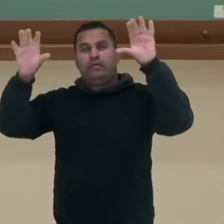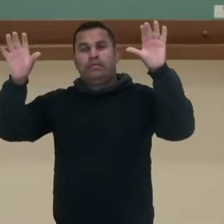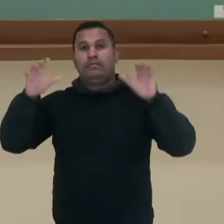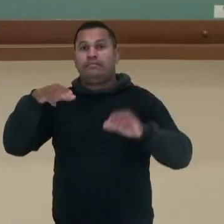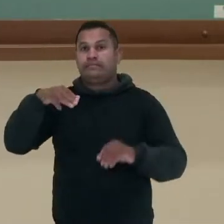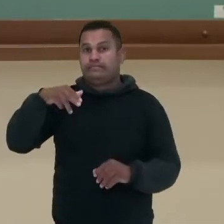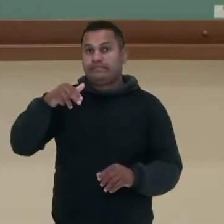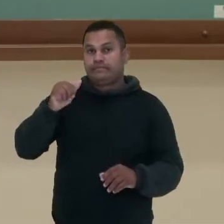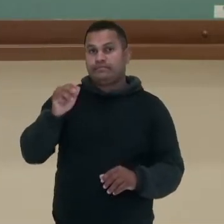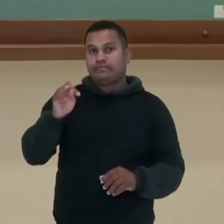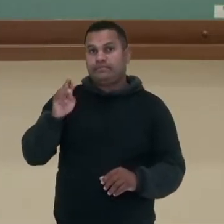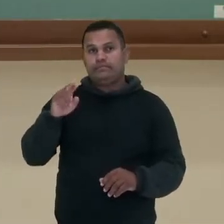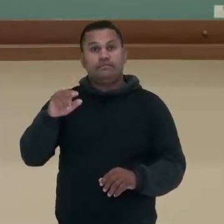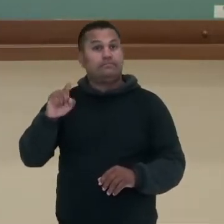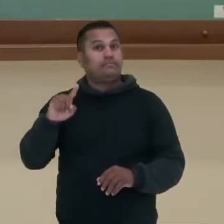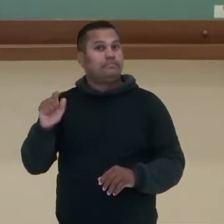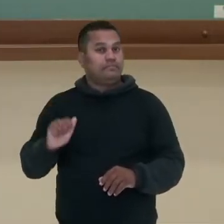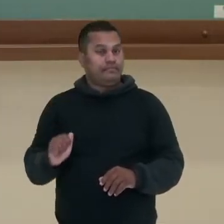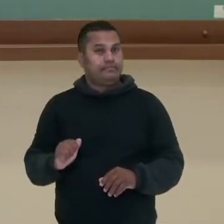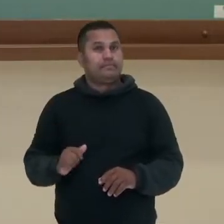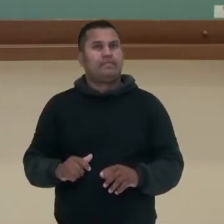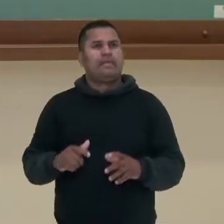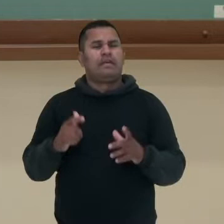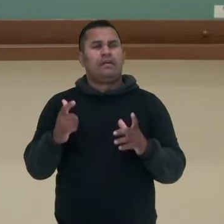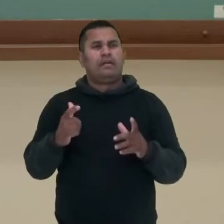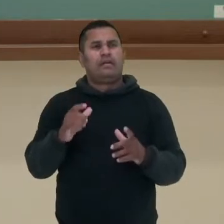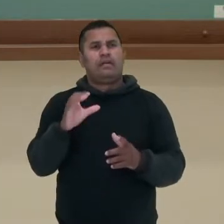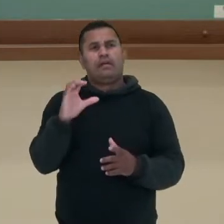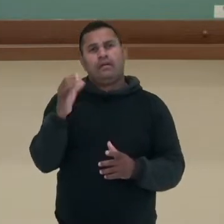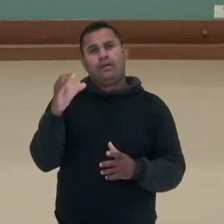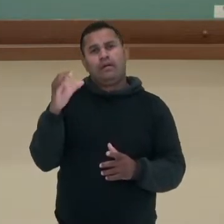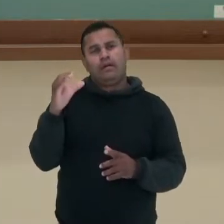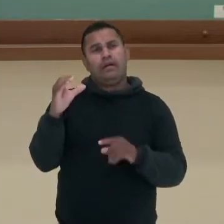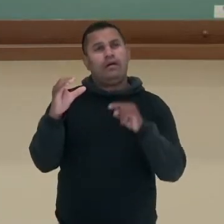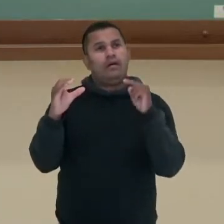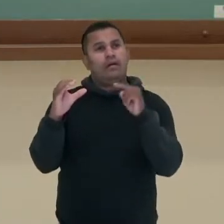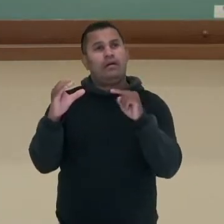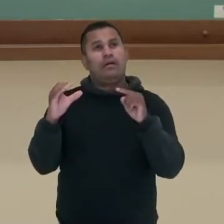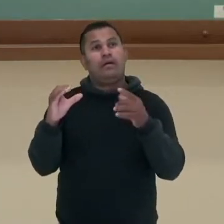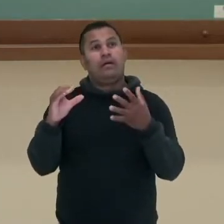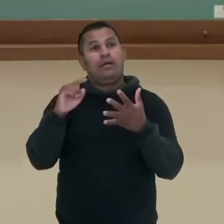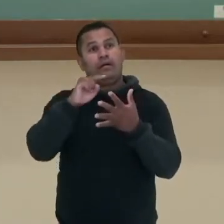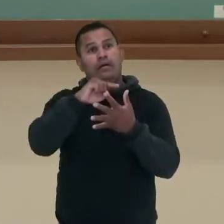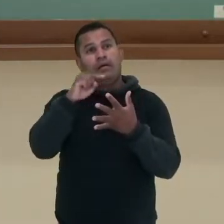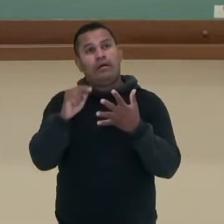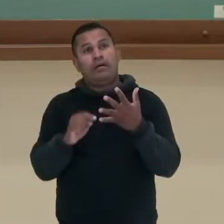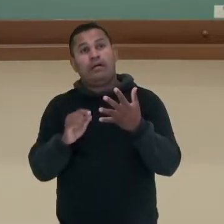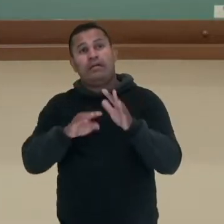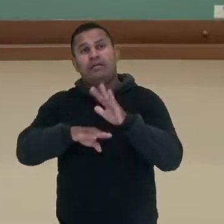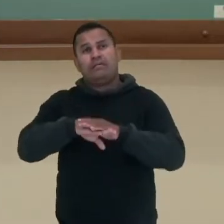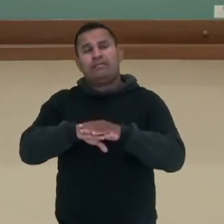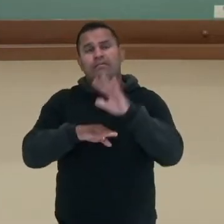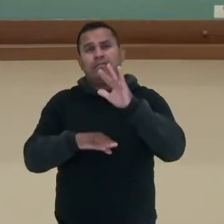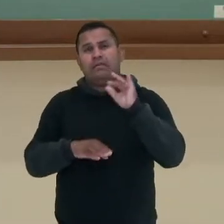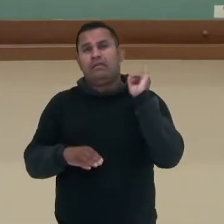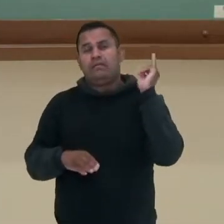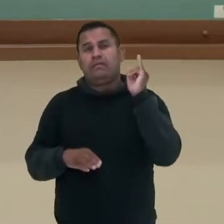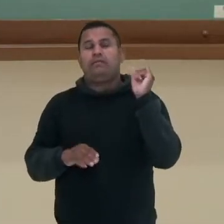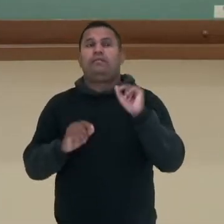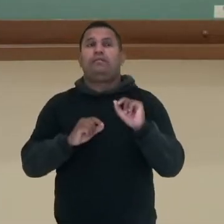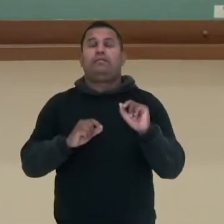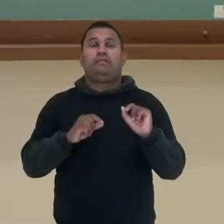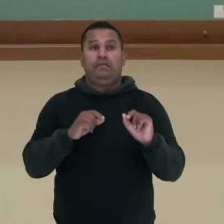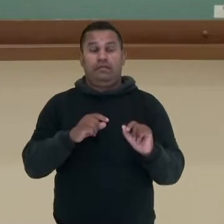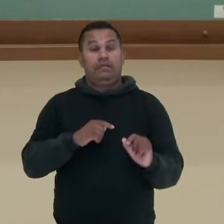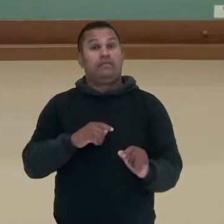matéria. O carbono é um elemento essencial. Nós temos ele em quarto maior átomo que tem no todo